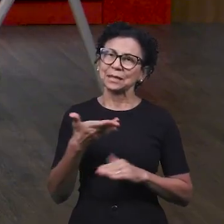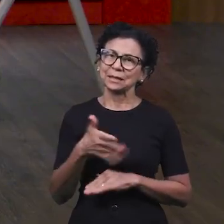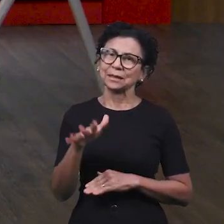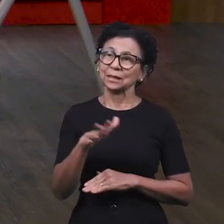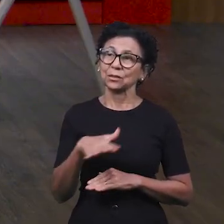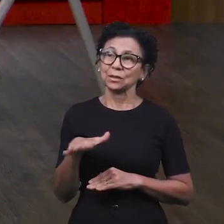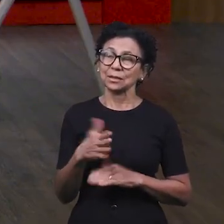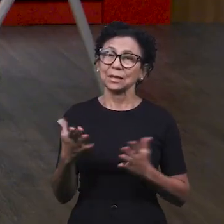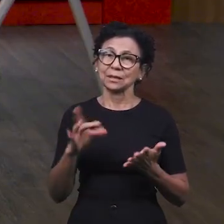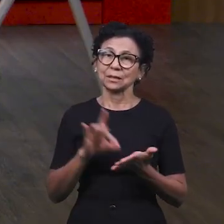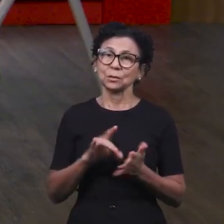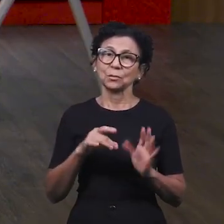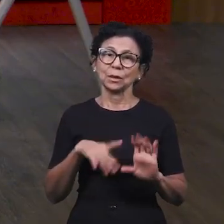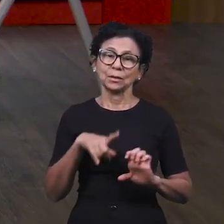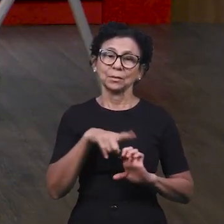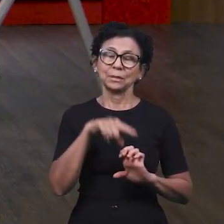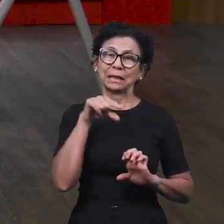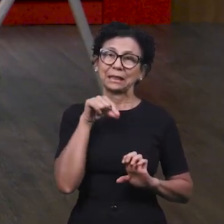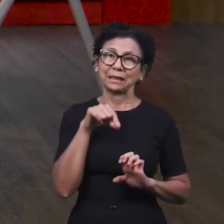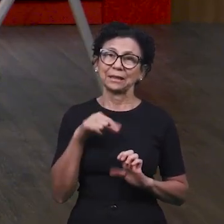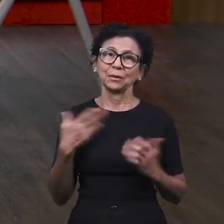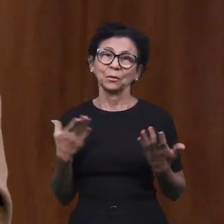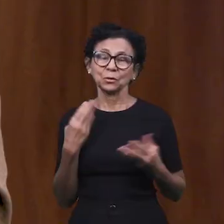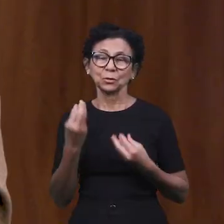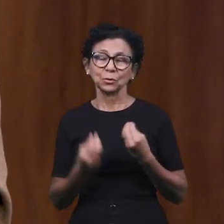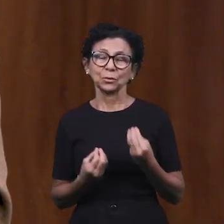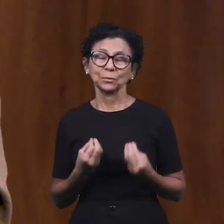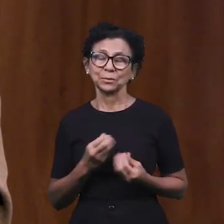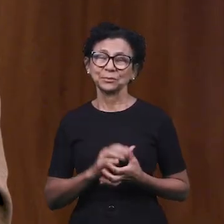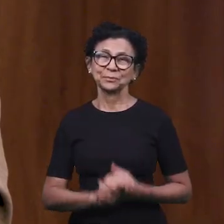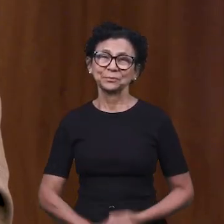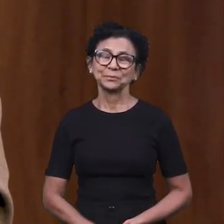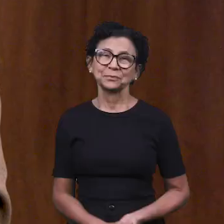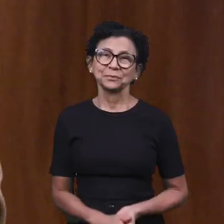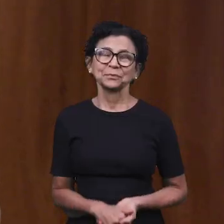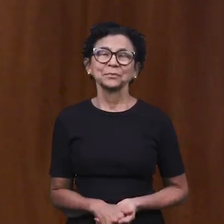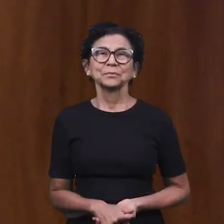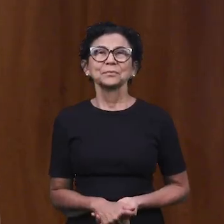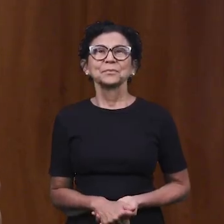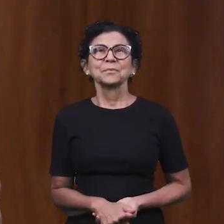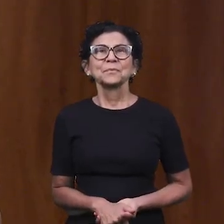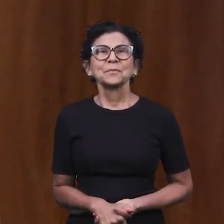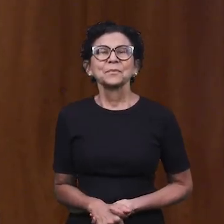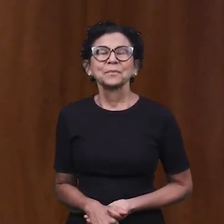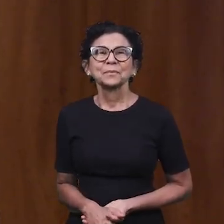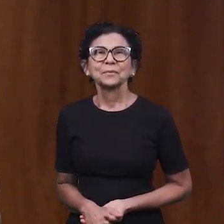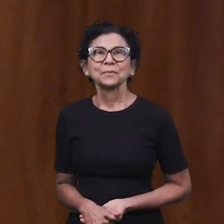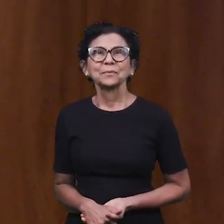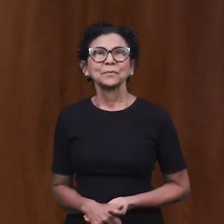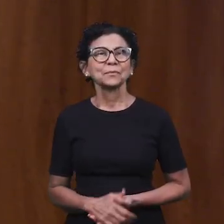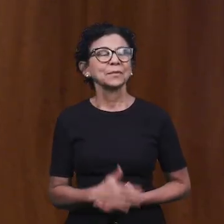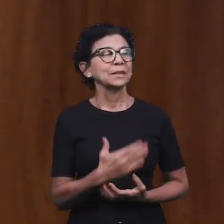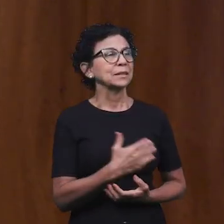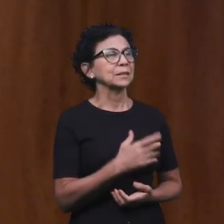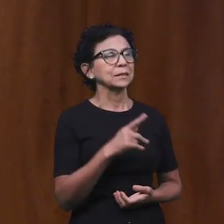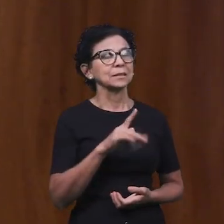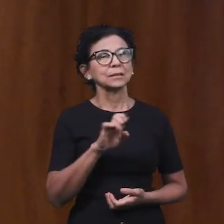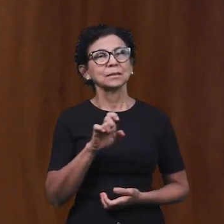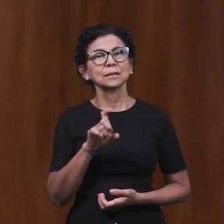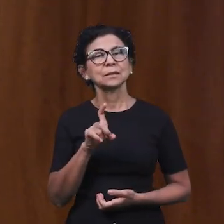durante o trabalho de Neemias em Jerusalém. É isso mesmo. E veja, Pedro, hoje você está aqui para falar sobre esse